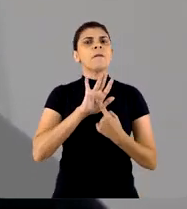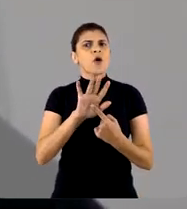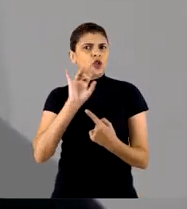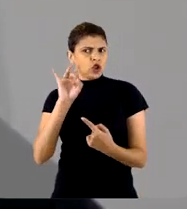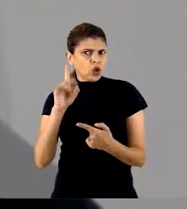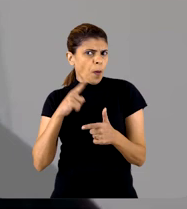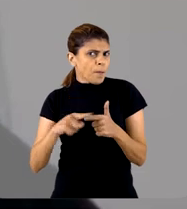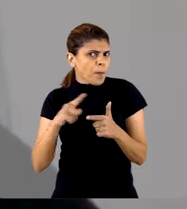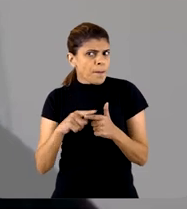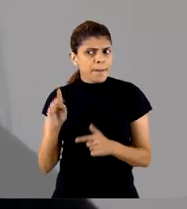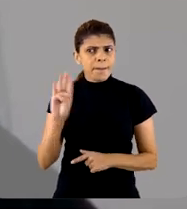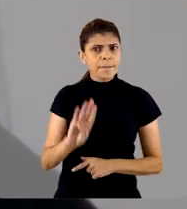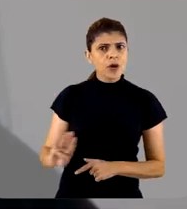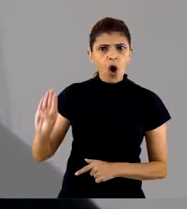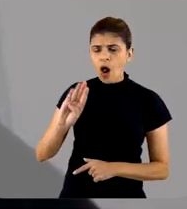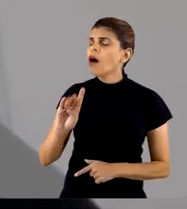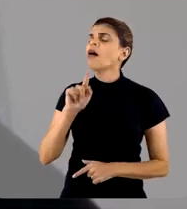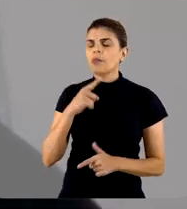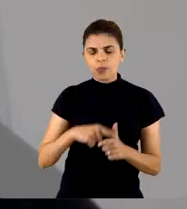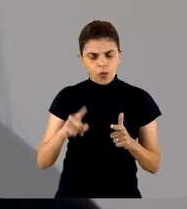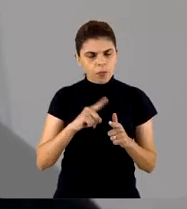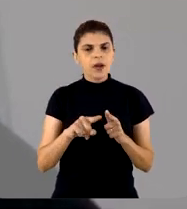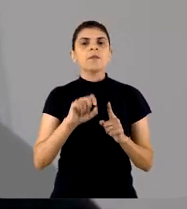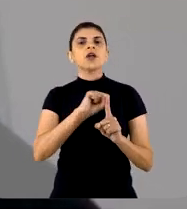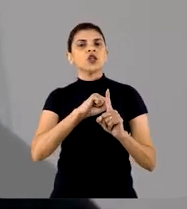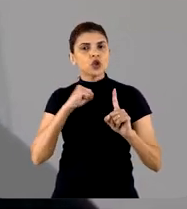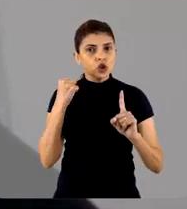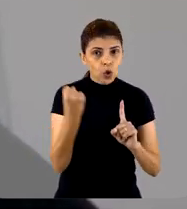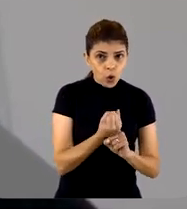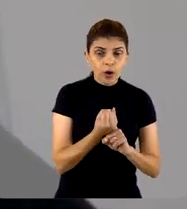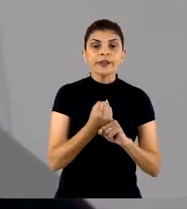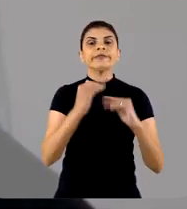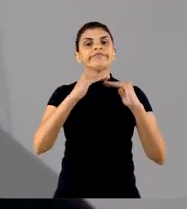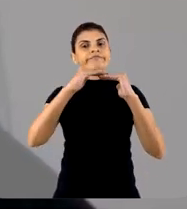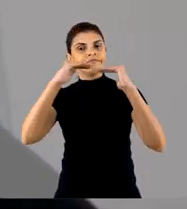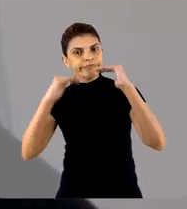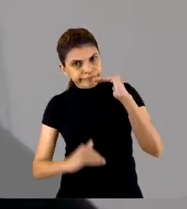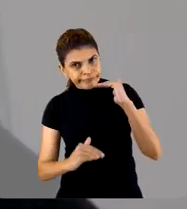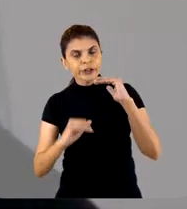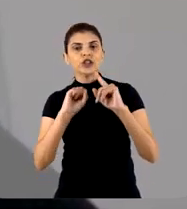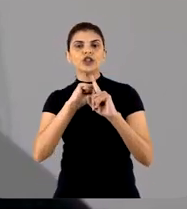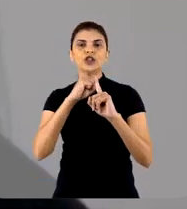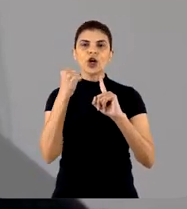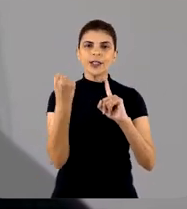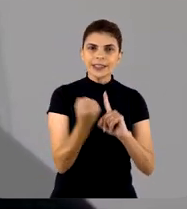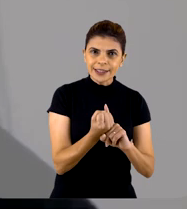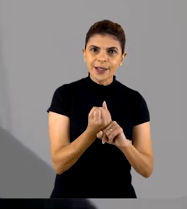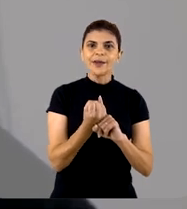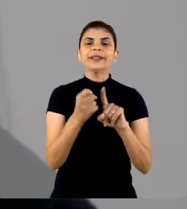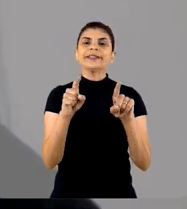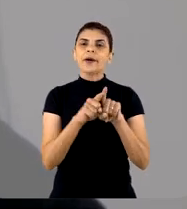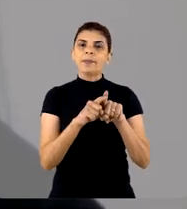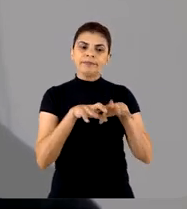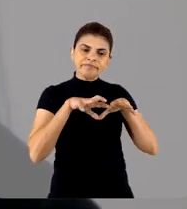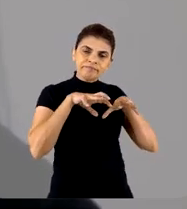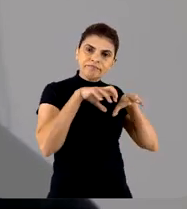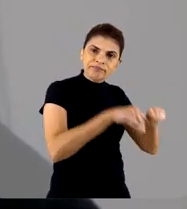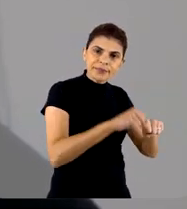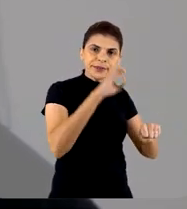apenas biológica, a fome é uma questão social. A fome ele é fruto da desigualdade social, a fome é fruto do